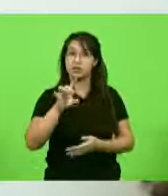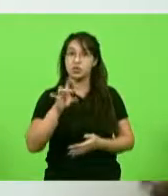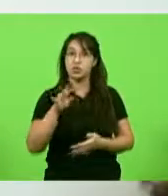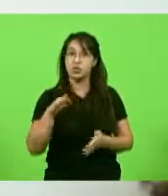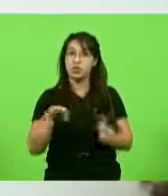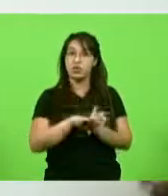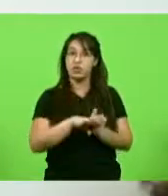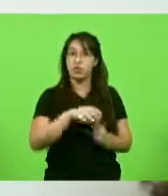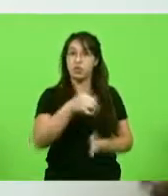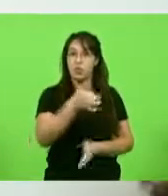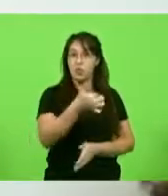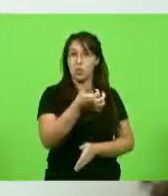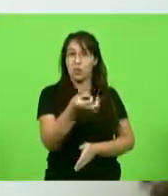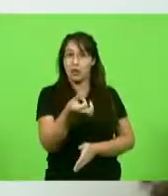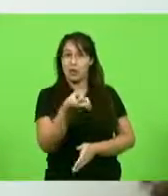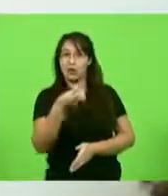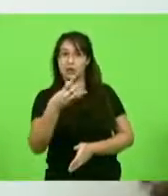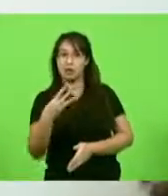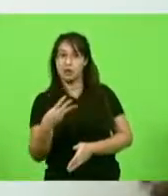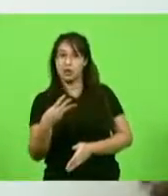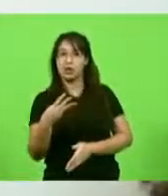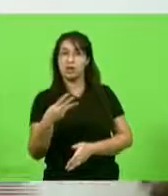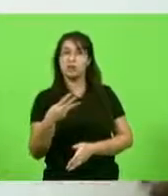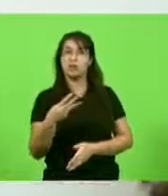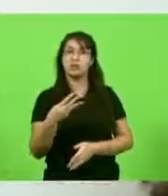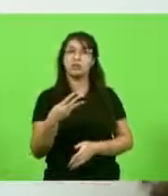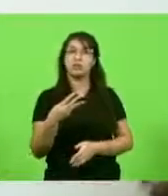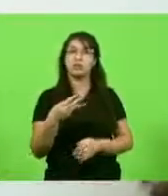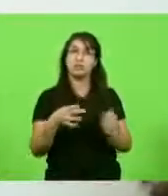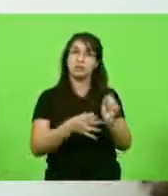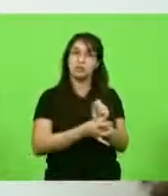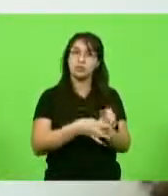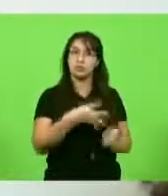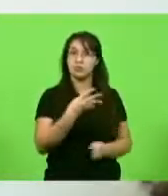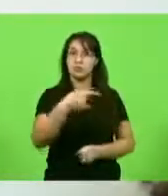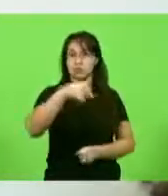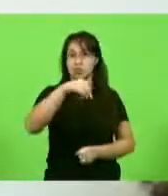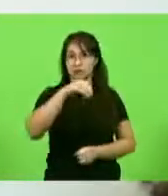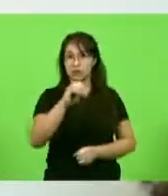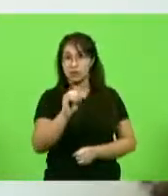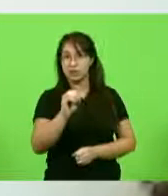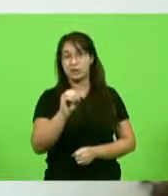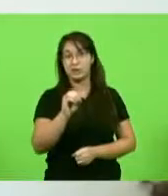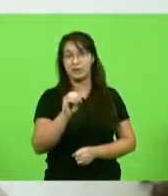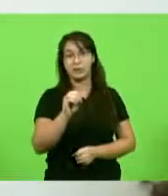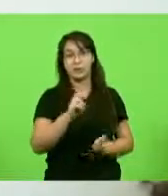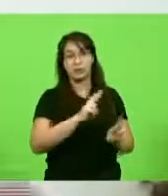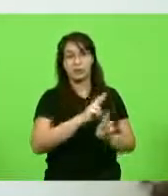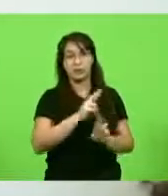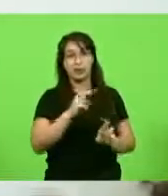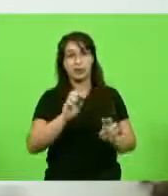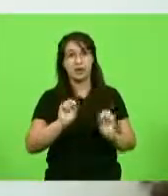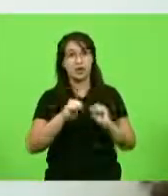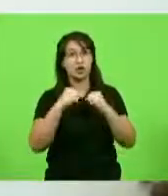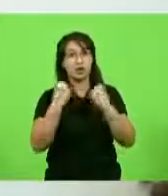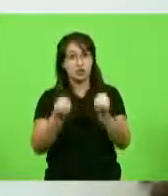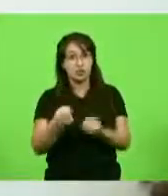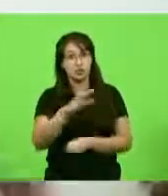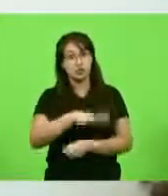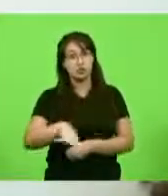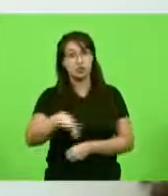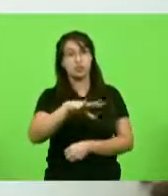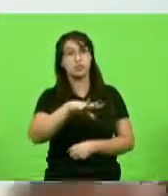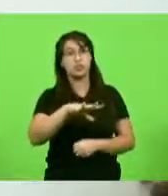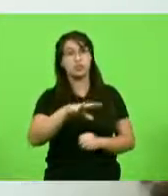a 280 para garantir a 470, senão nem teria vindo. E veio por um esforço nosso dos